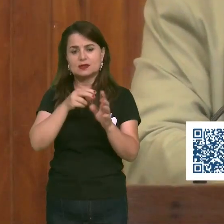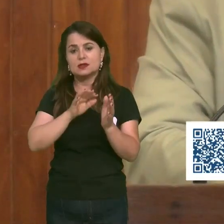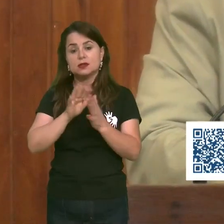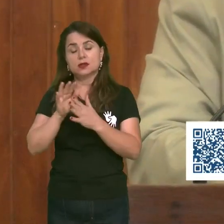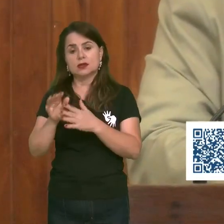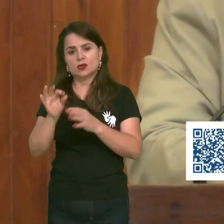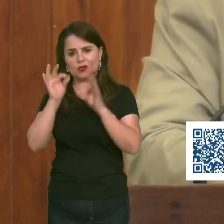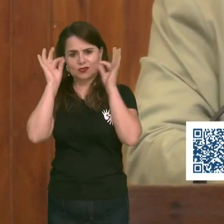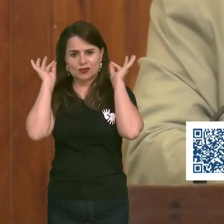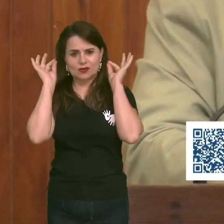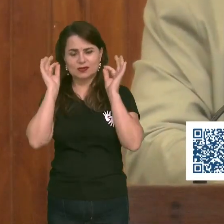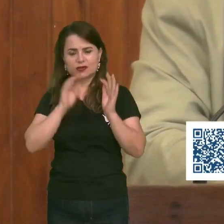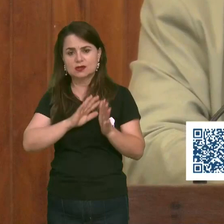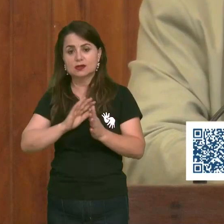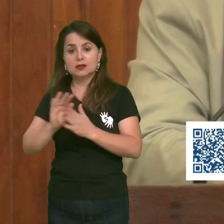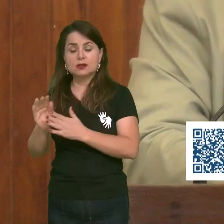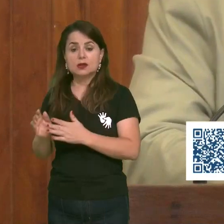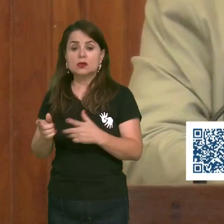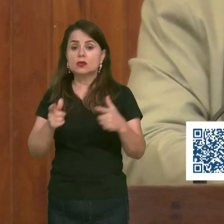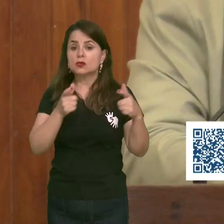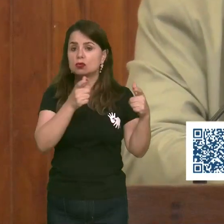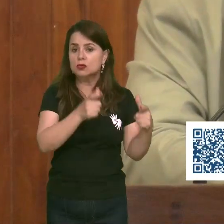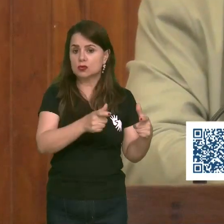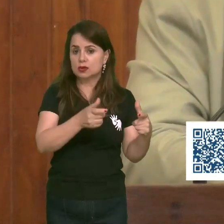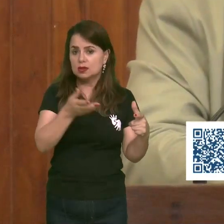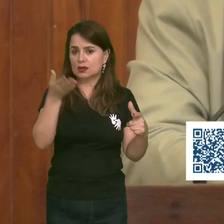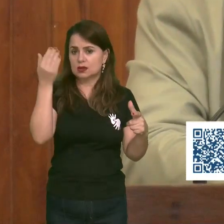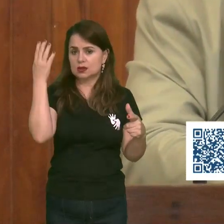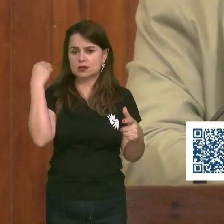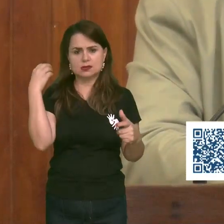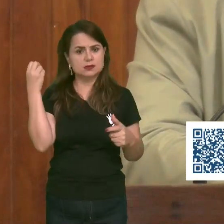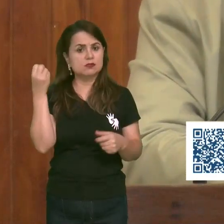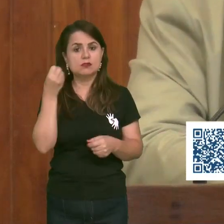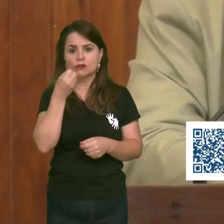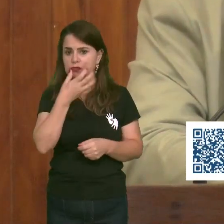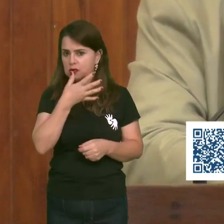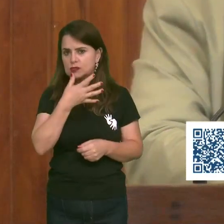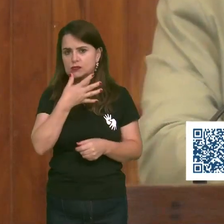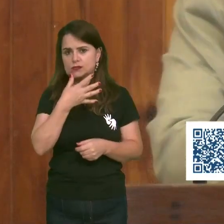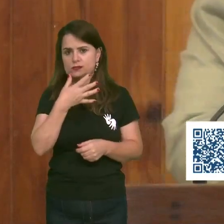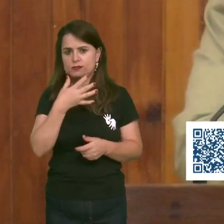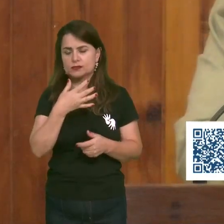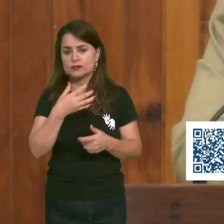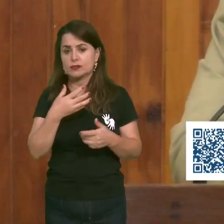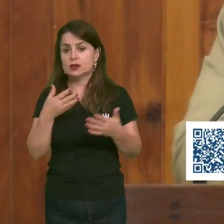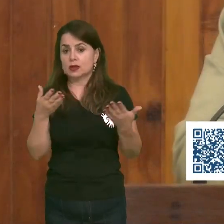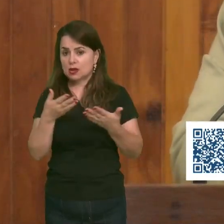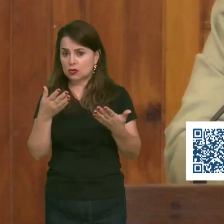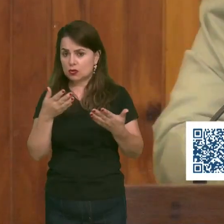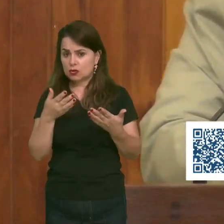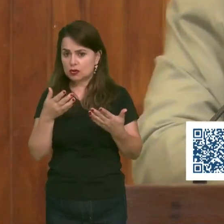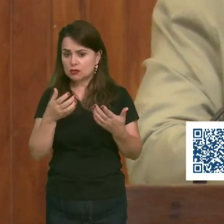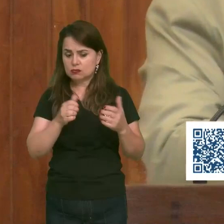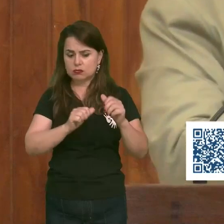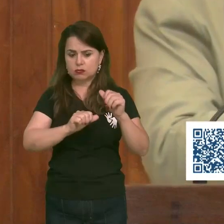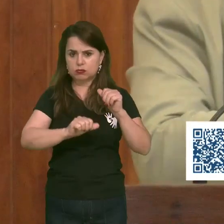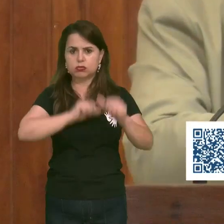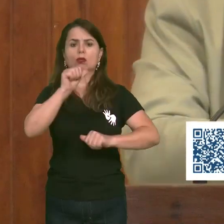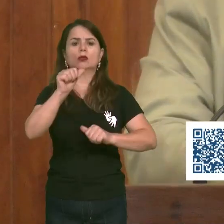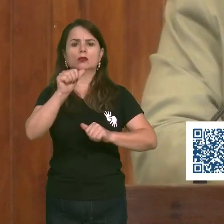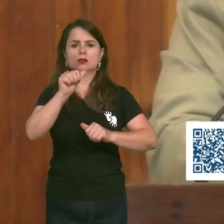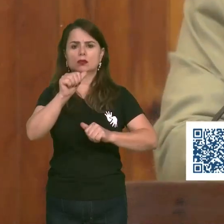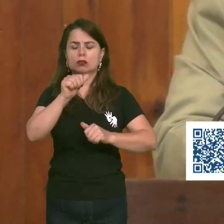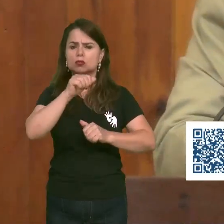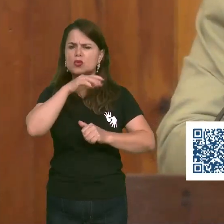as instalações lá eram muito boas né agora o quadro que o vereador fez representa aqui